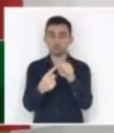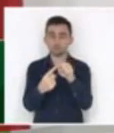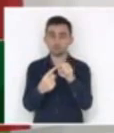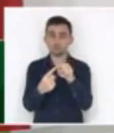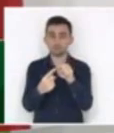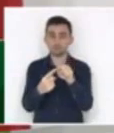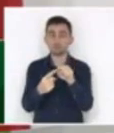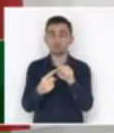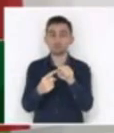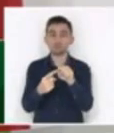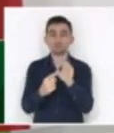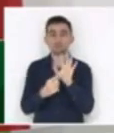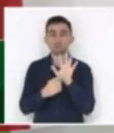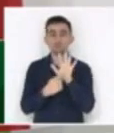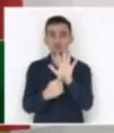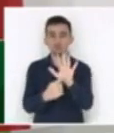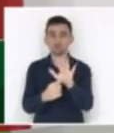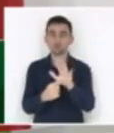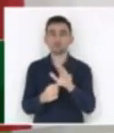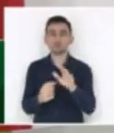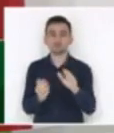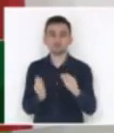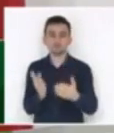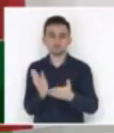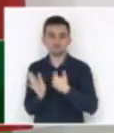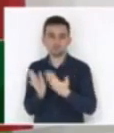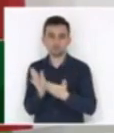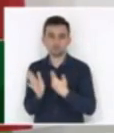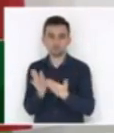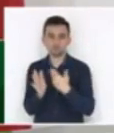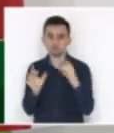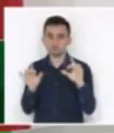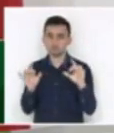matéria brilhante produzida